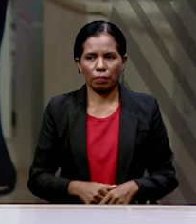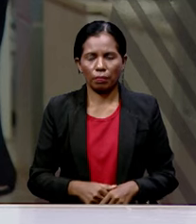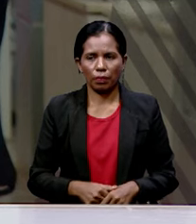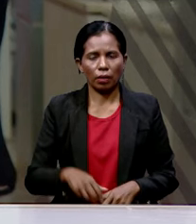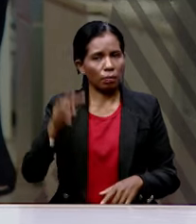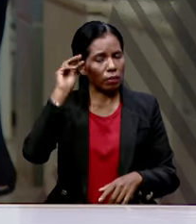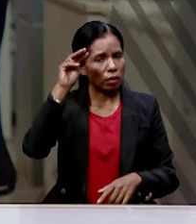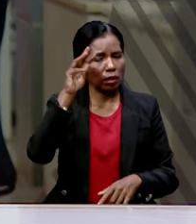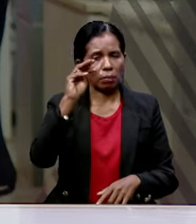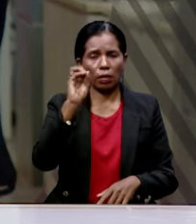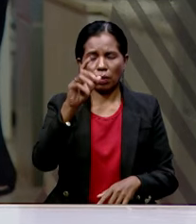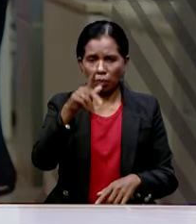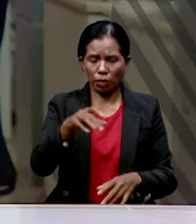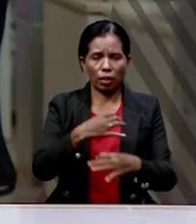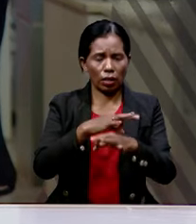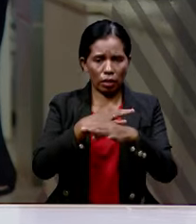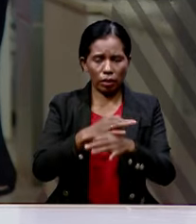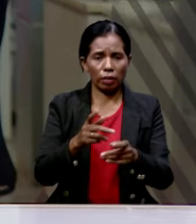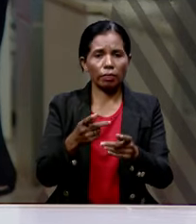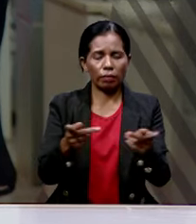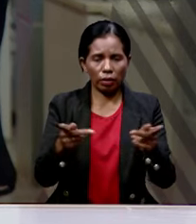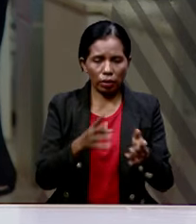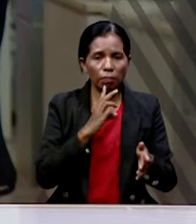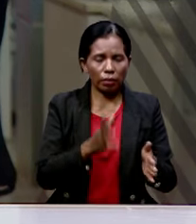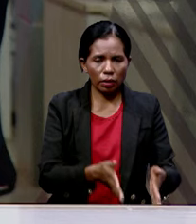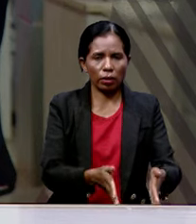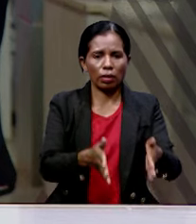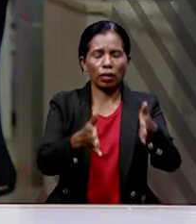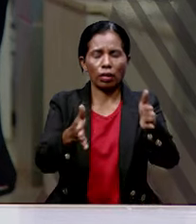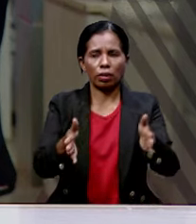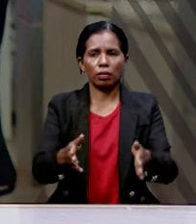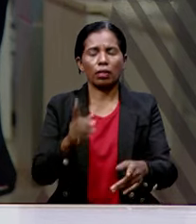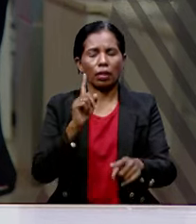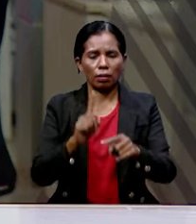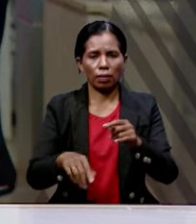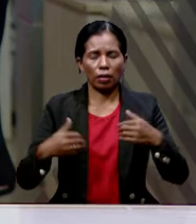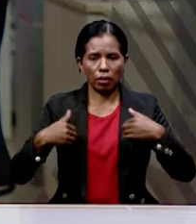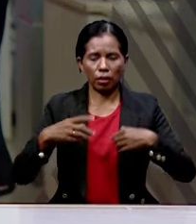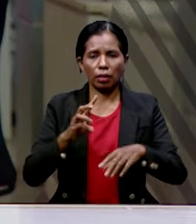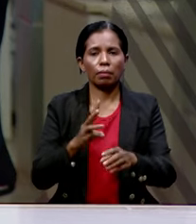Ministério Obras Públicas serradia sistema drenagem na capital Dili, onde evita a inundação.